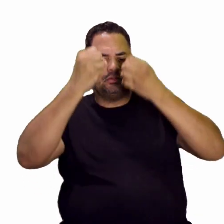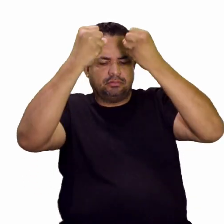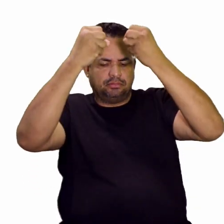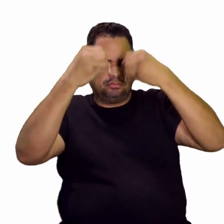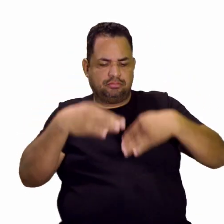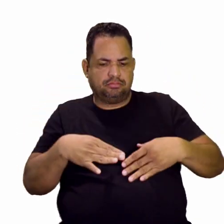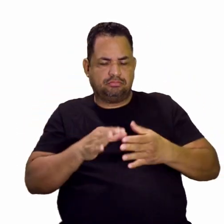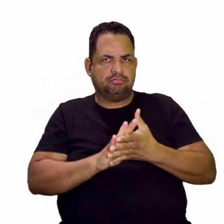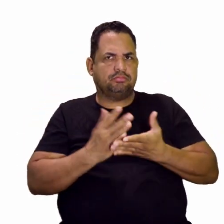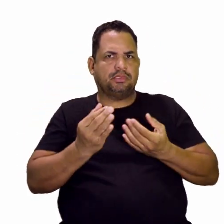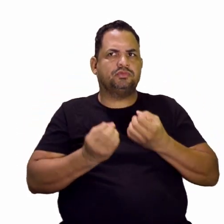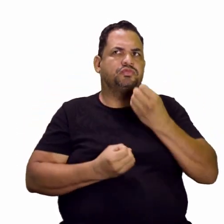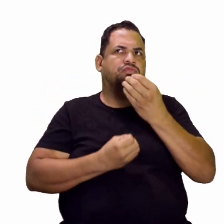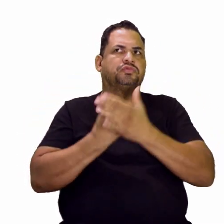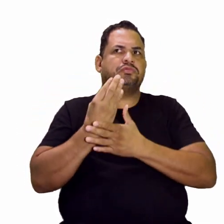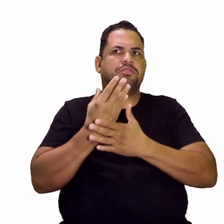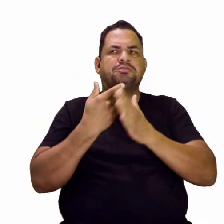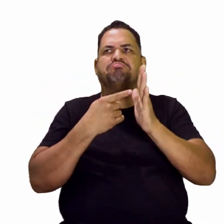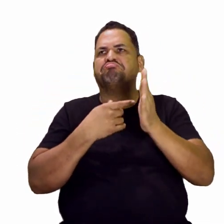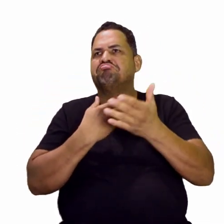gerar algumas hipóteses